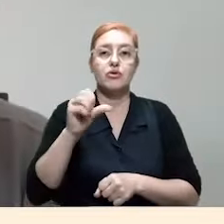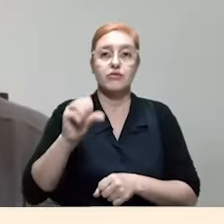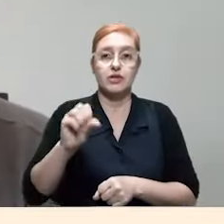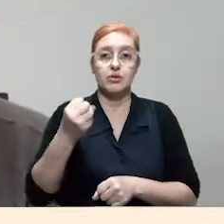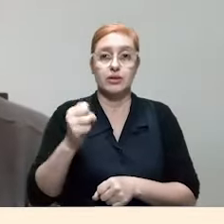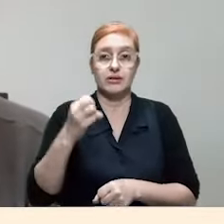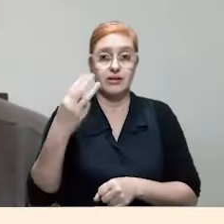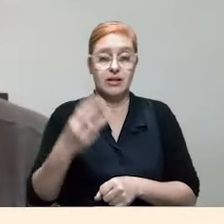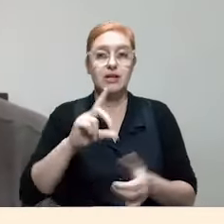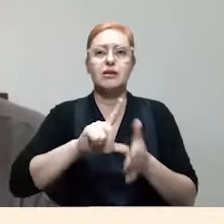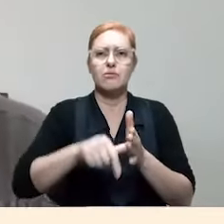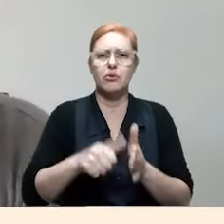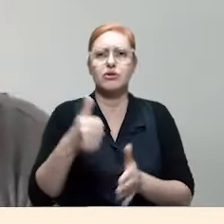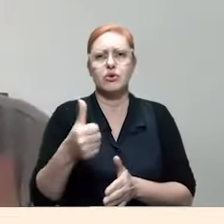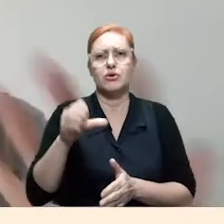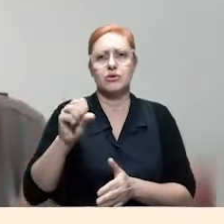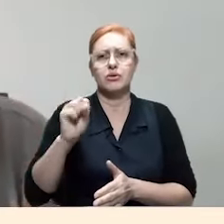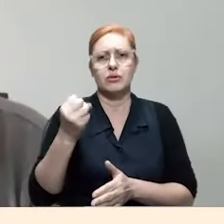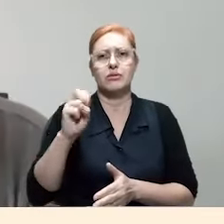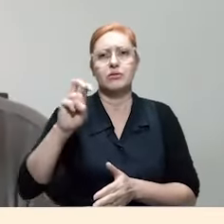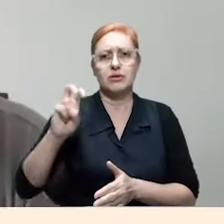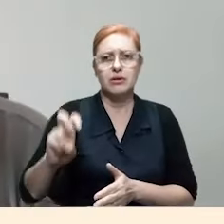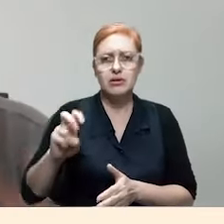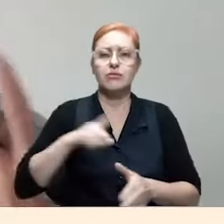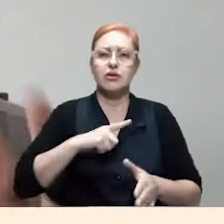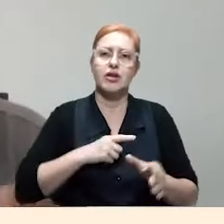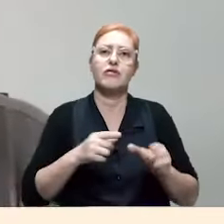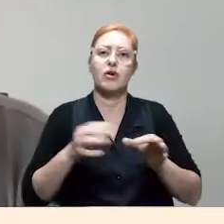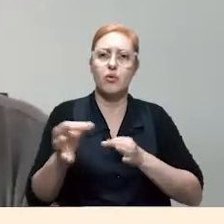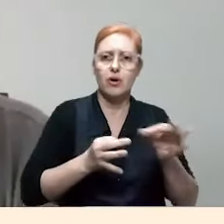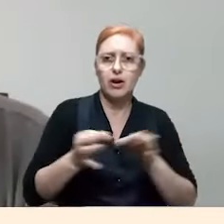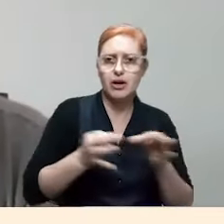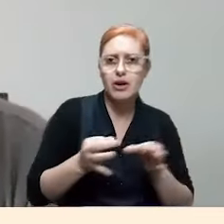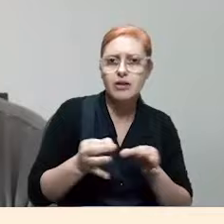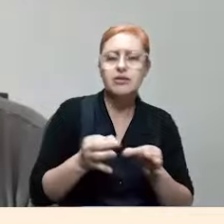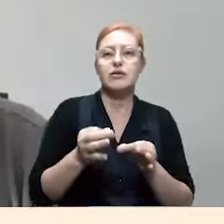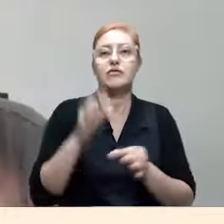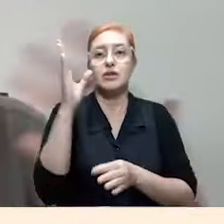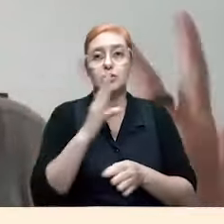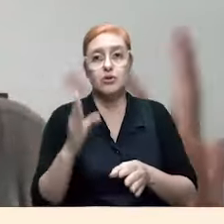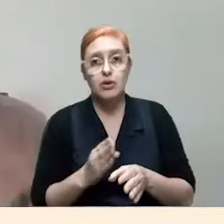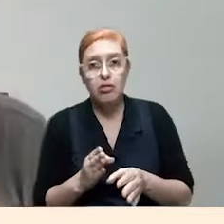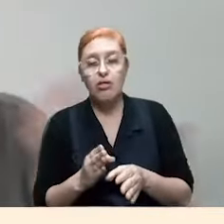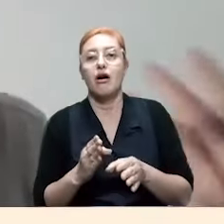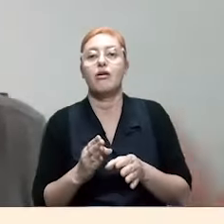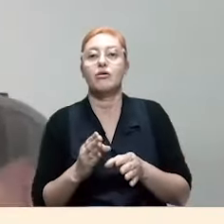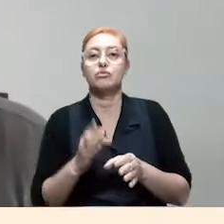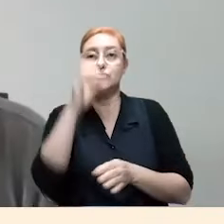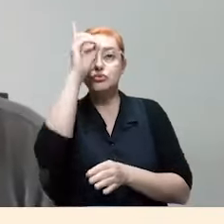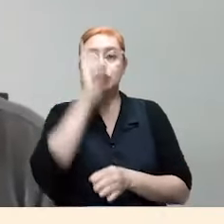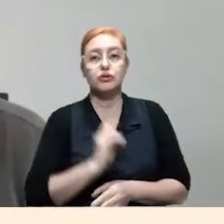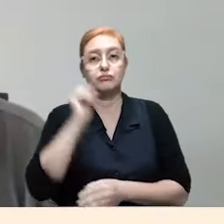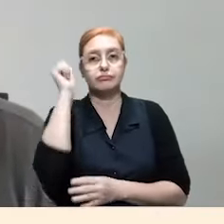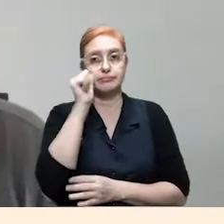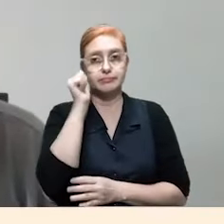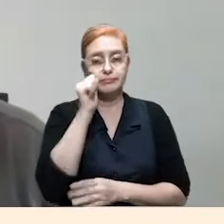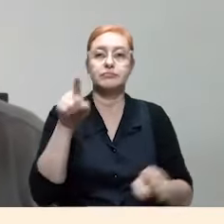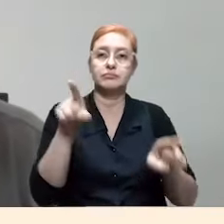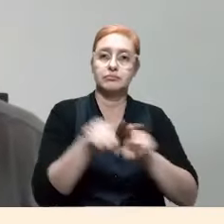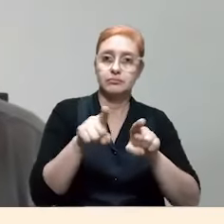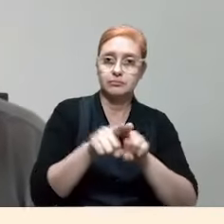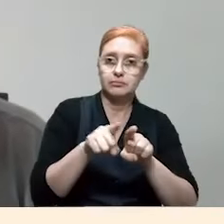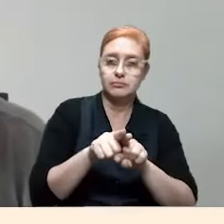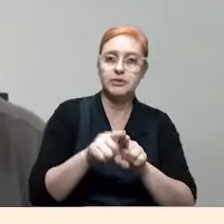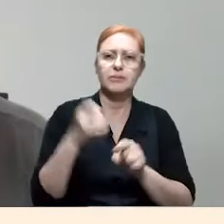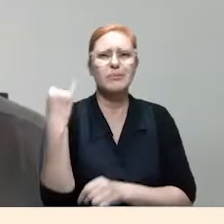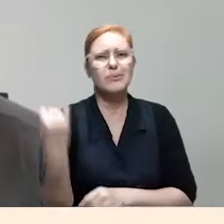São Paulo e Minas Gerais, né, em 83, e depois, em 85, a criação desse organismo nacional, que era o